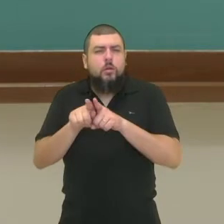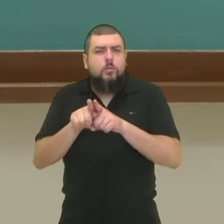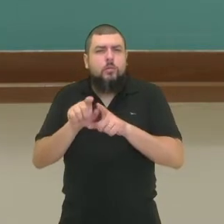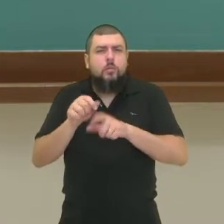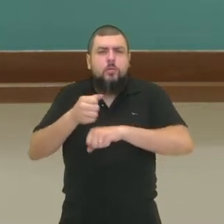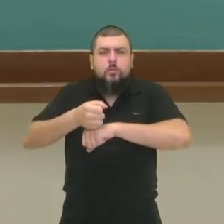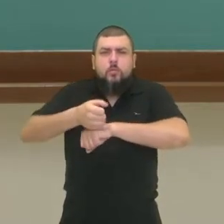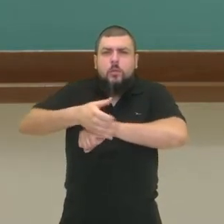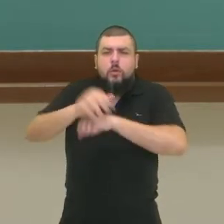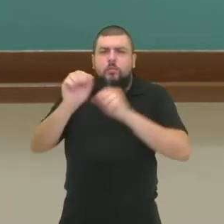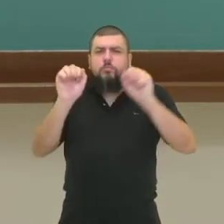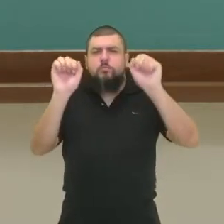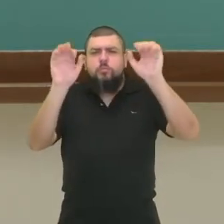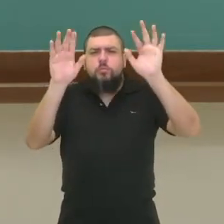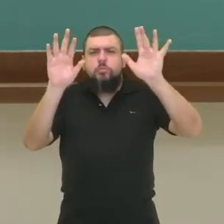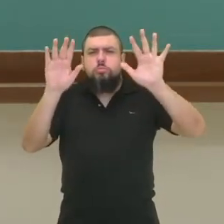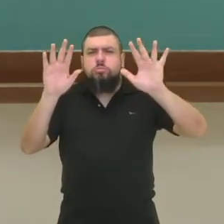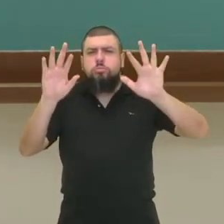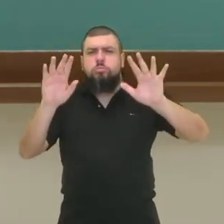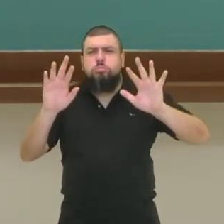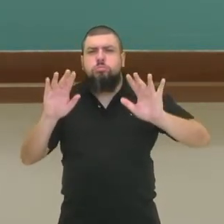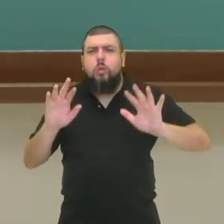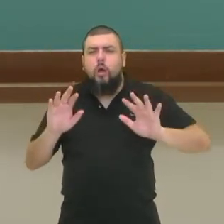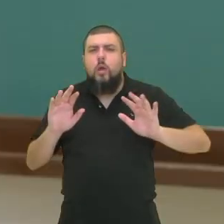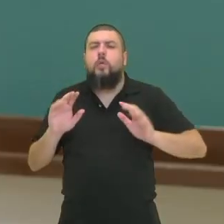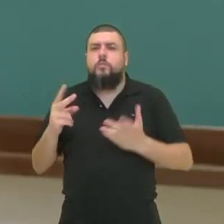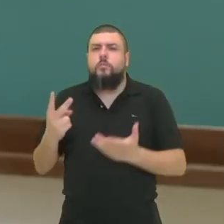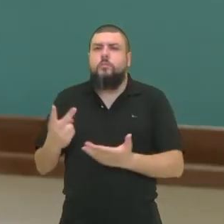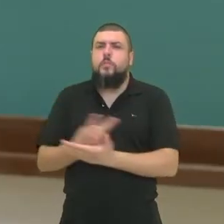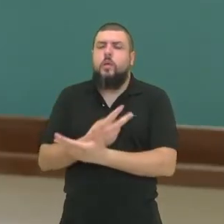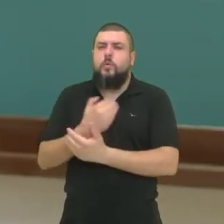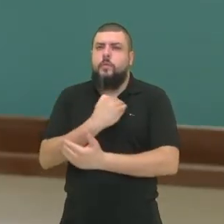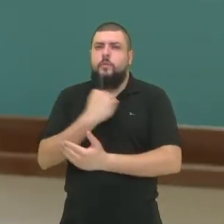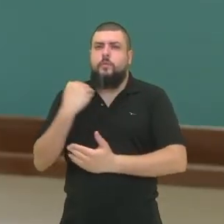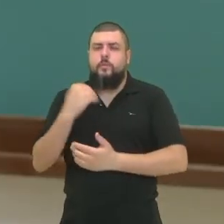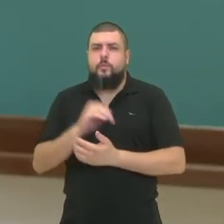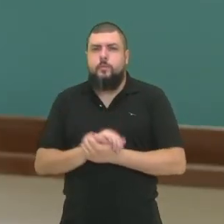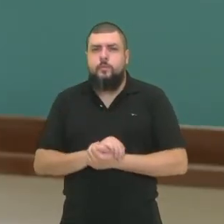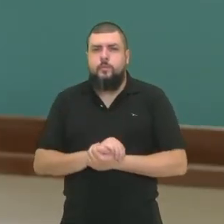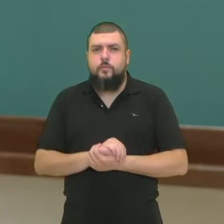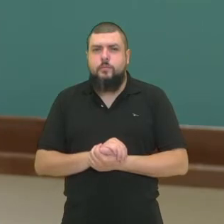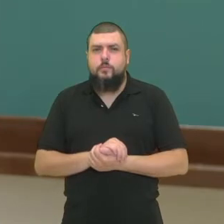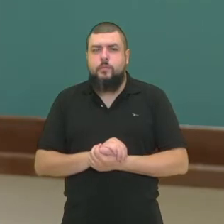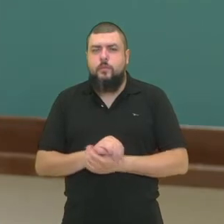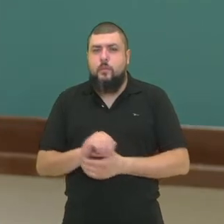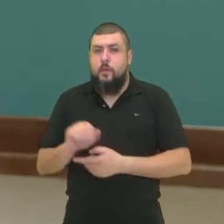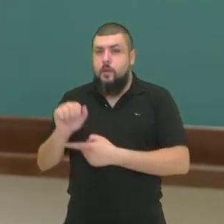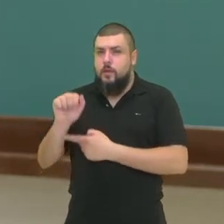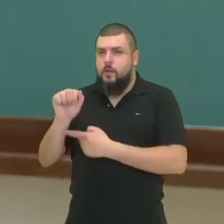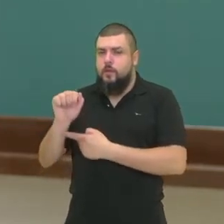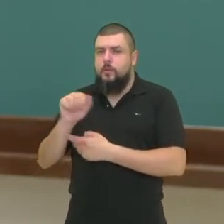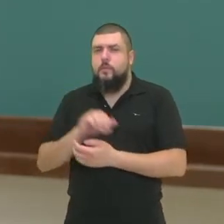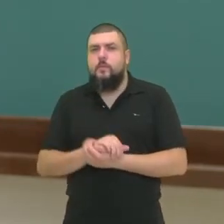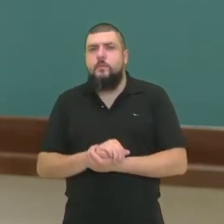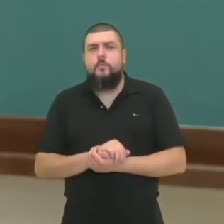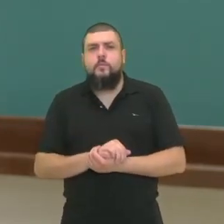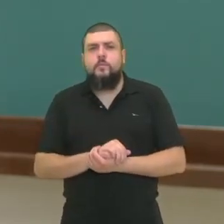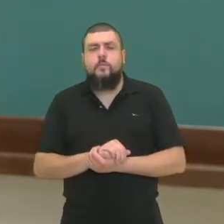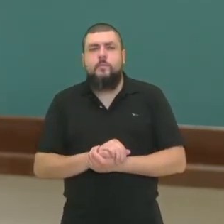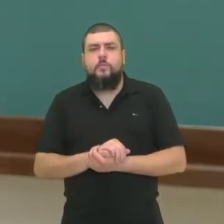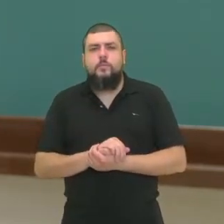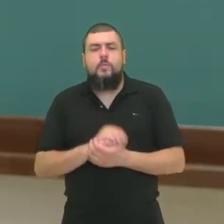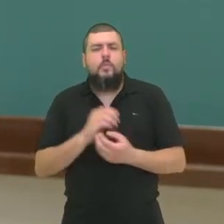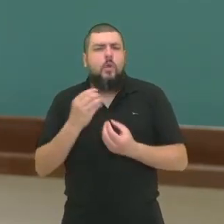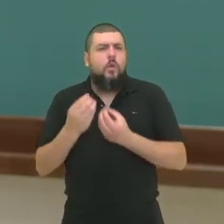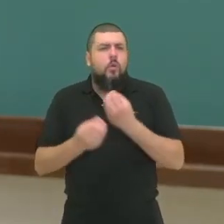chuva, vento. Então eu quero saber de você, na letra A, o seguinte: de que forma o